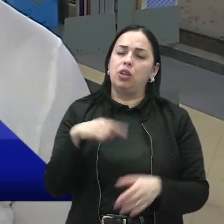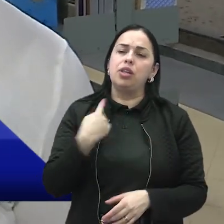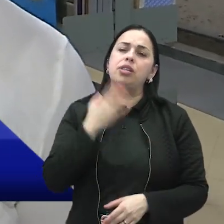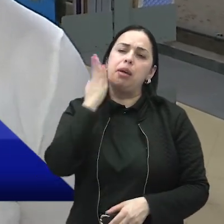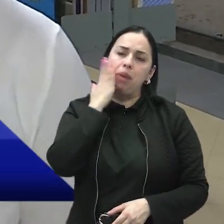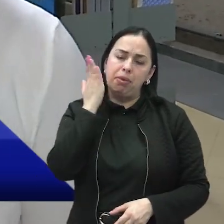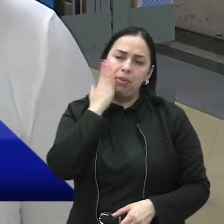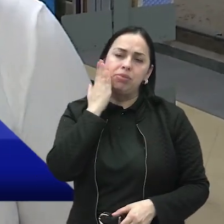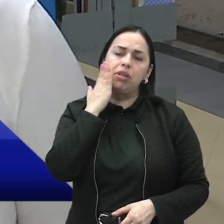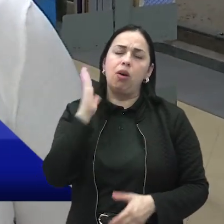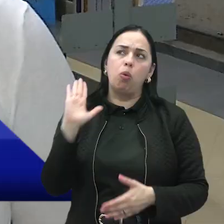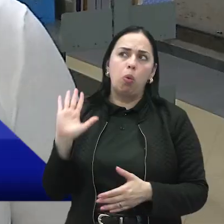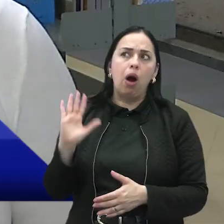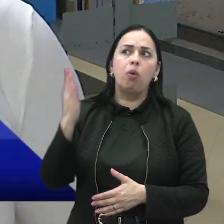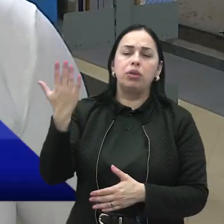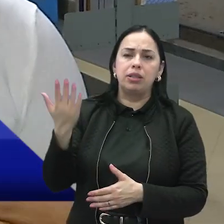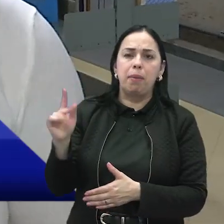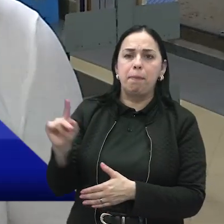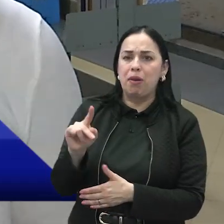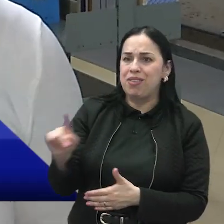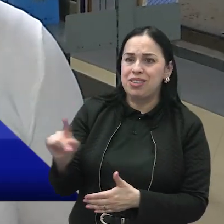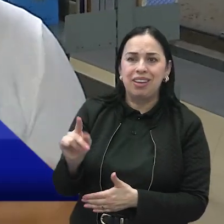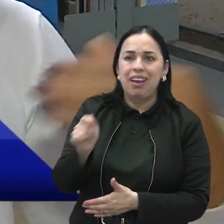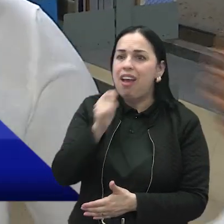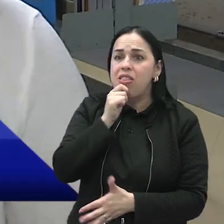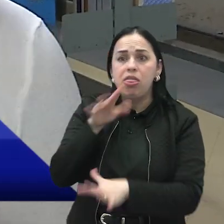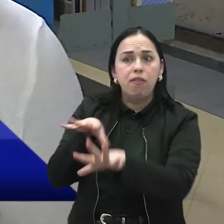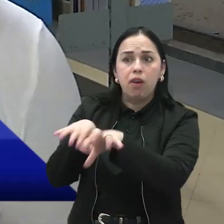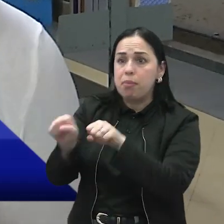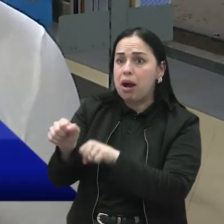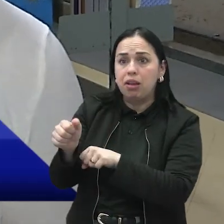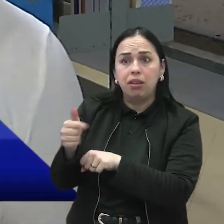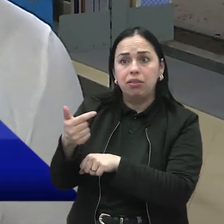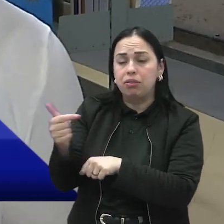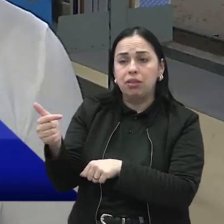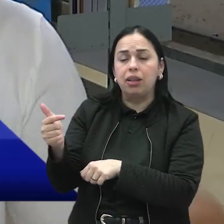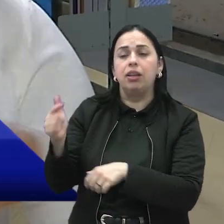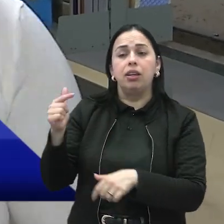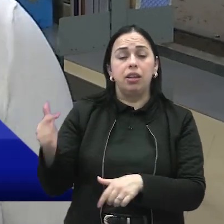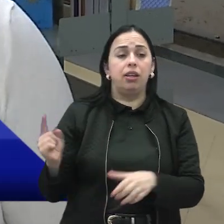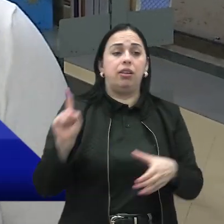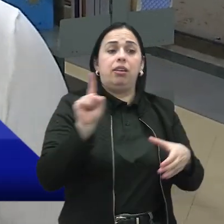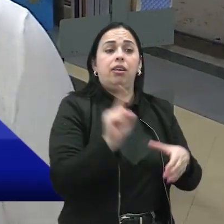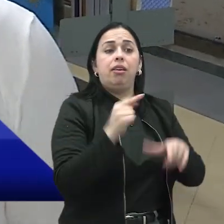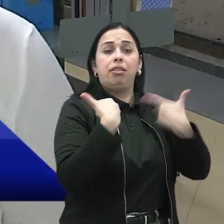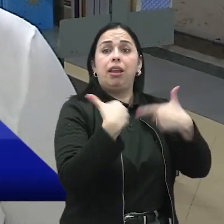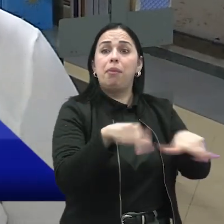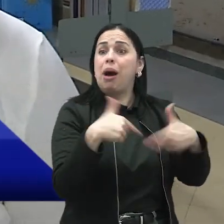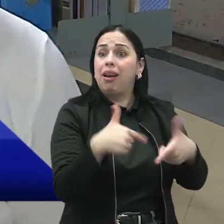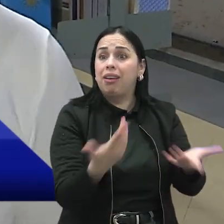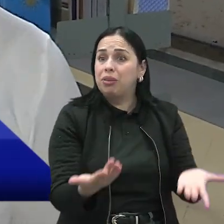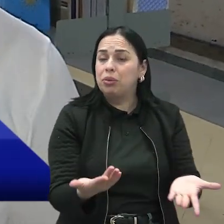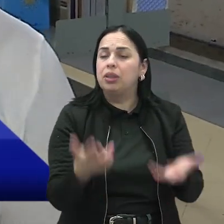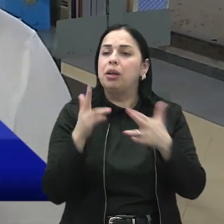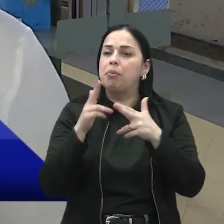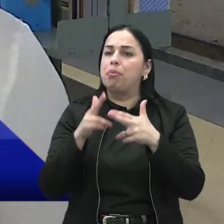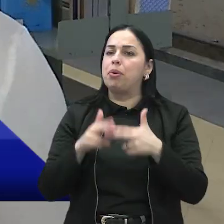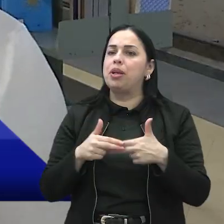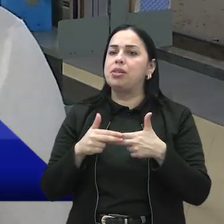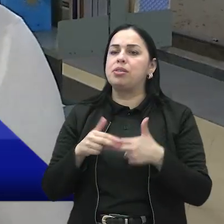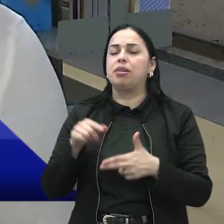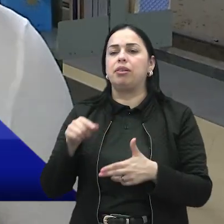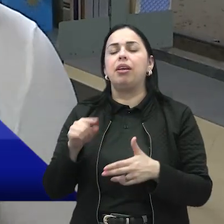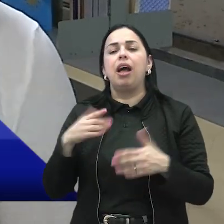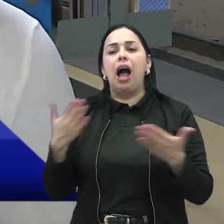a gente sabe que existem algumas realidades, professores que não são formados, né, atuando em áreas específicas. Então você